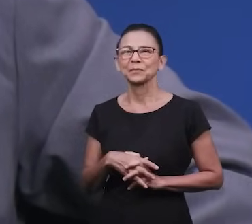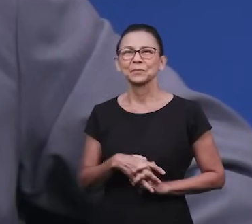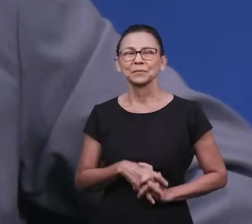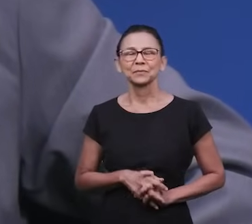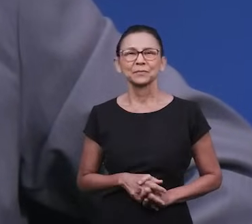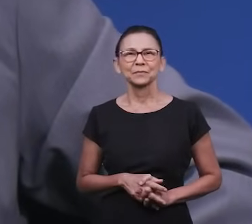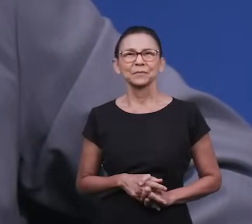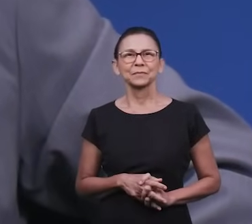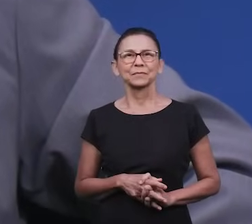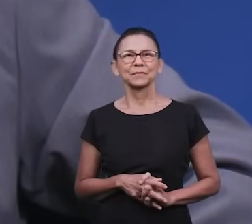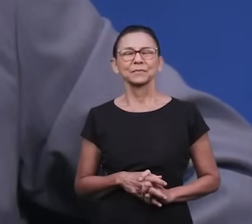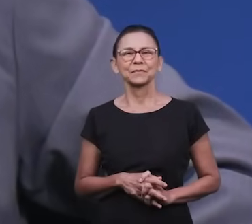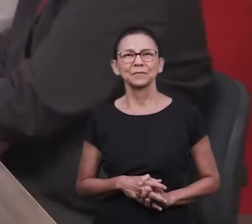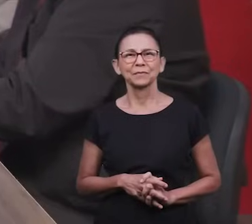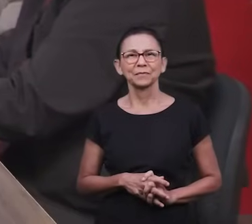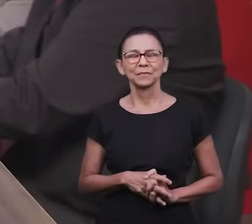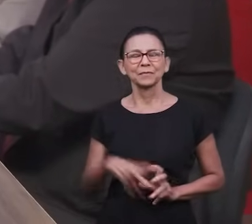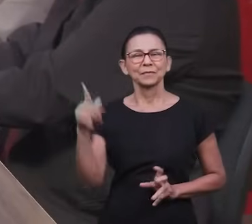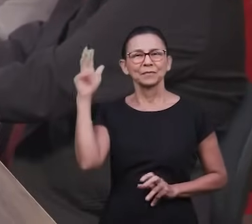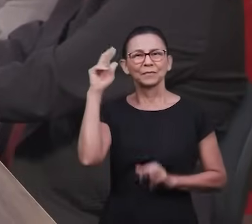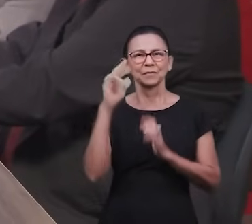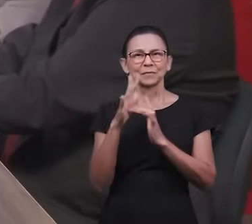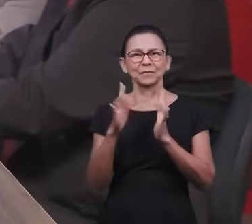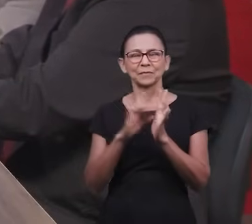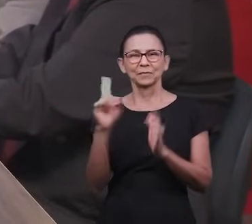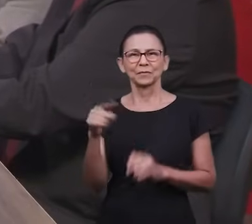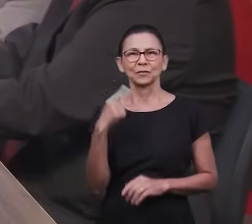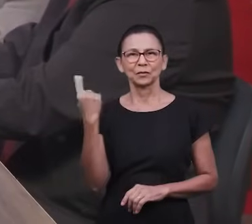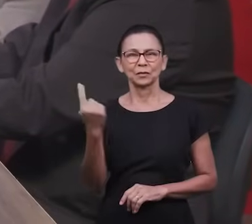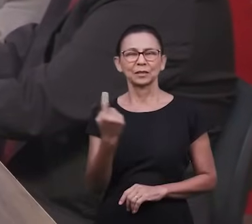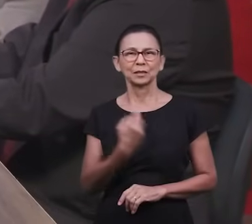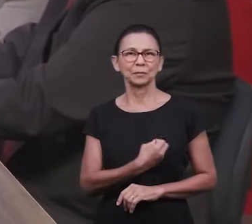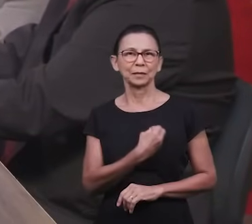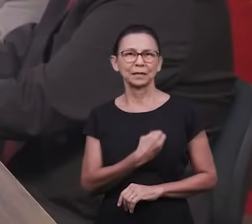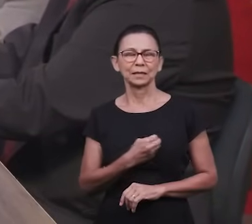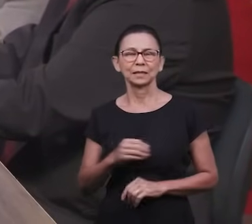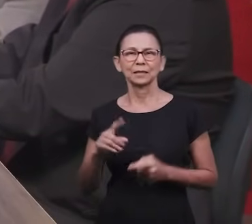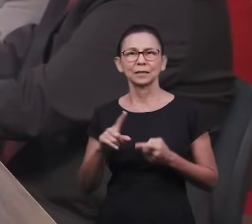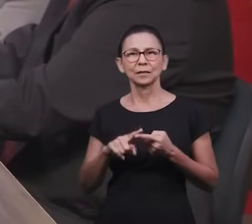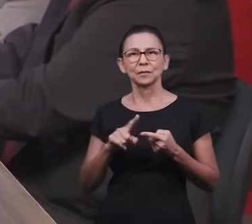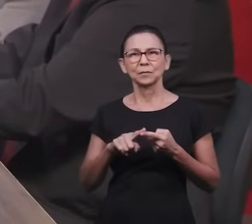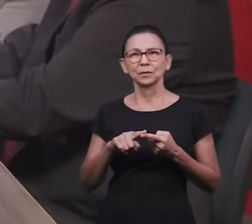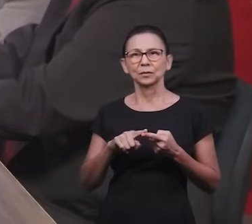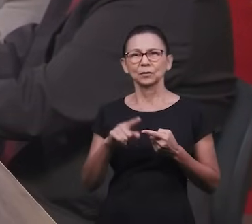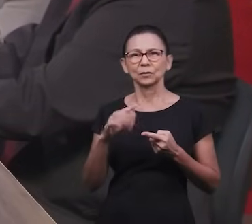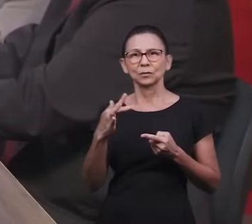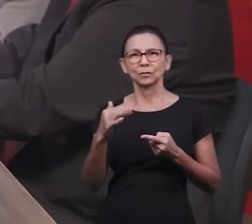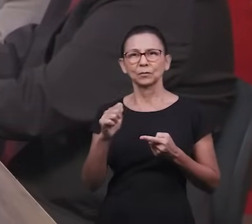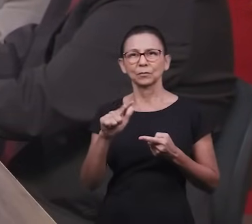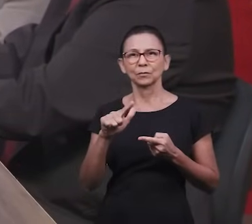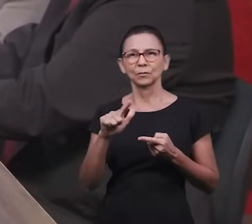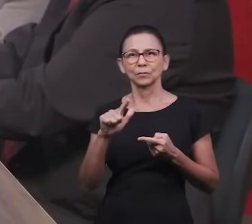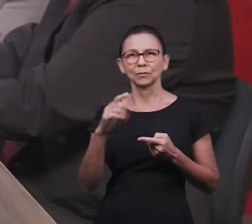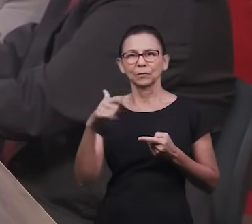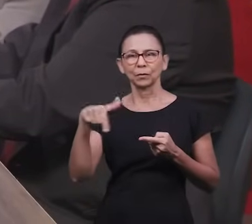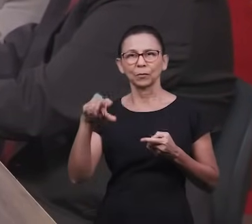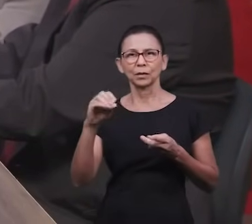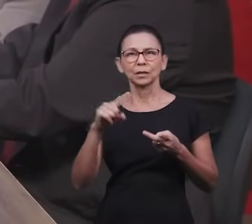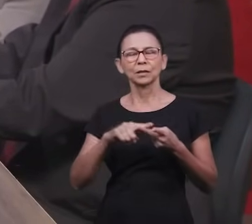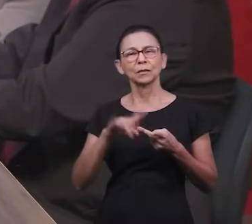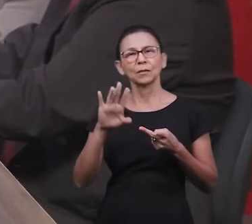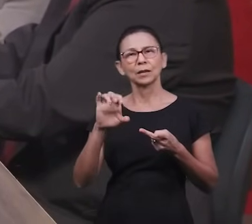contar já essa história. A paz do Senhor a todos os pastores aqui presentes, pastor Antônio